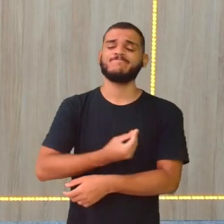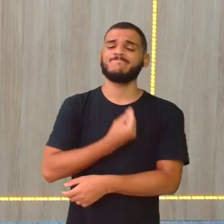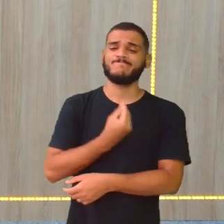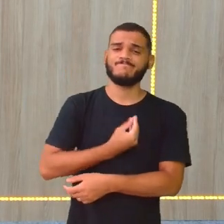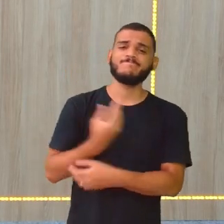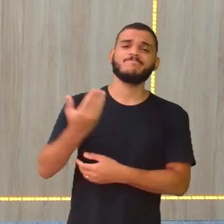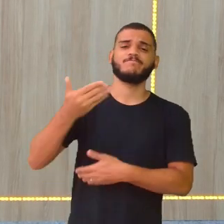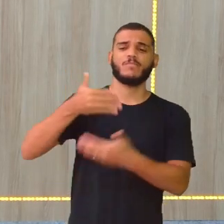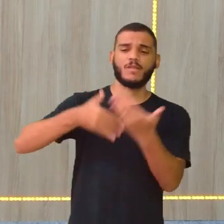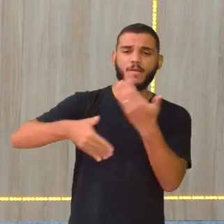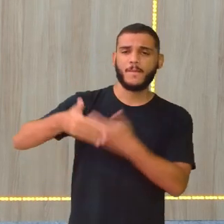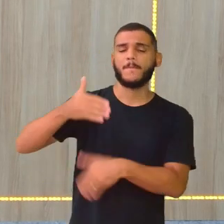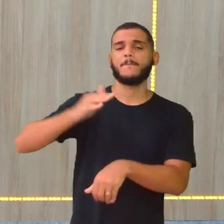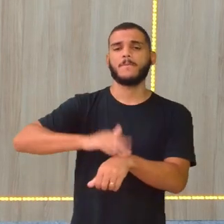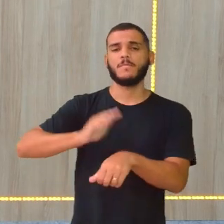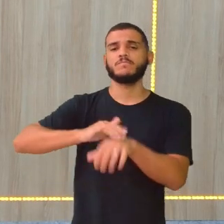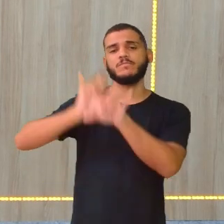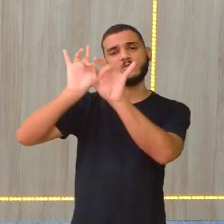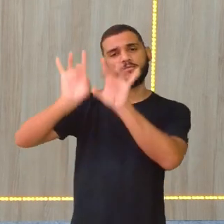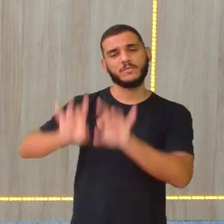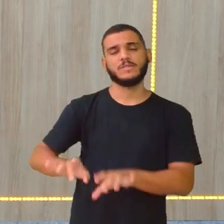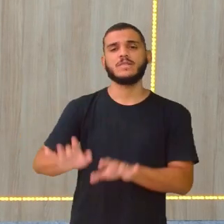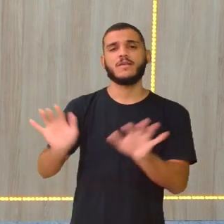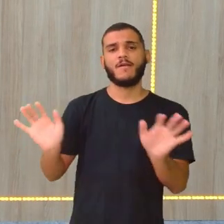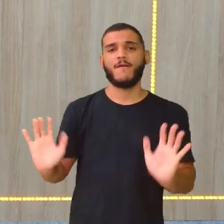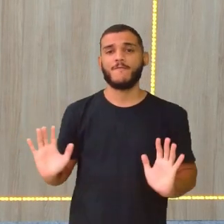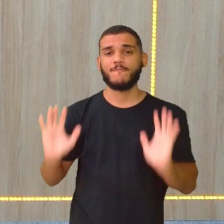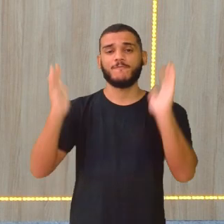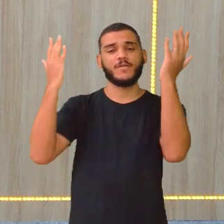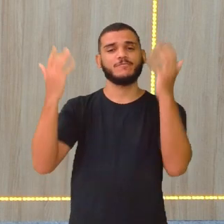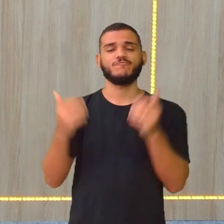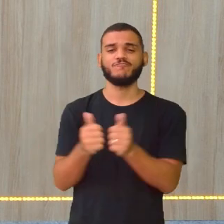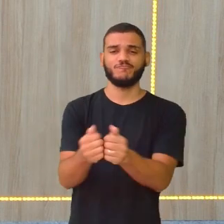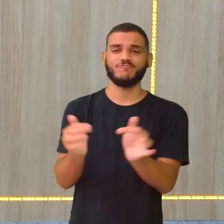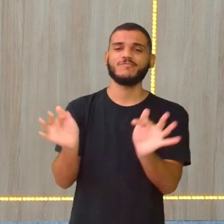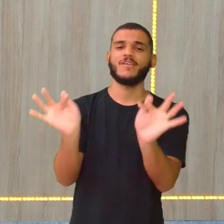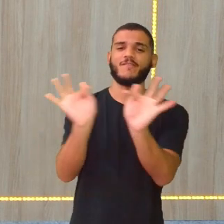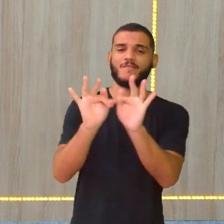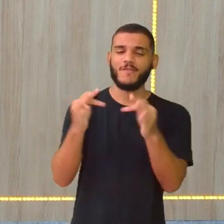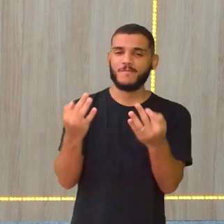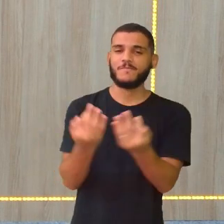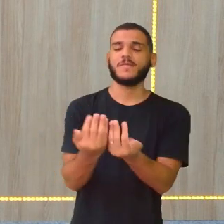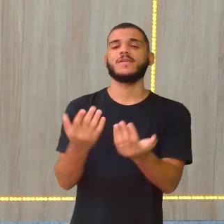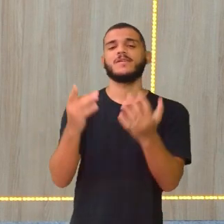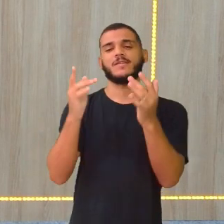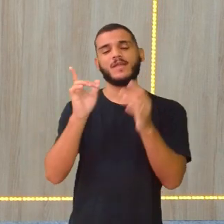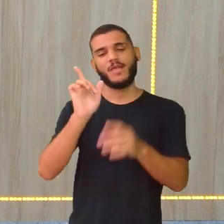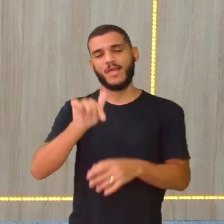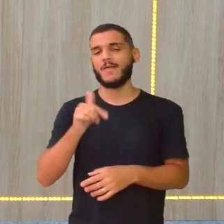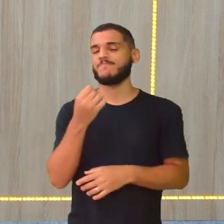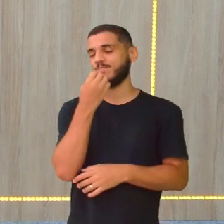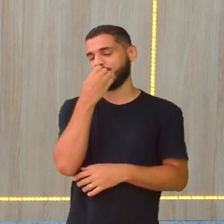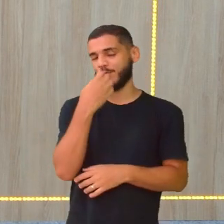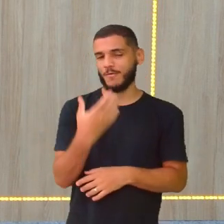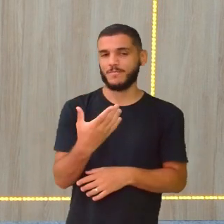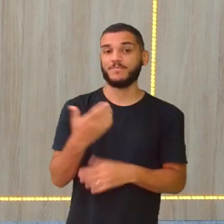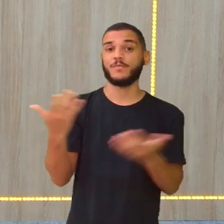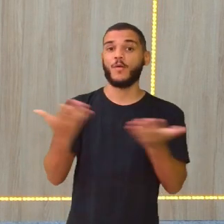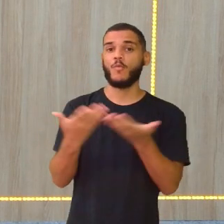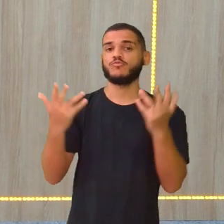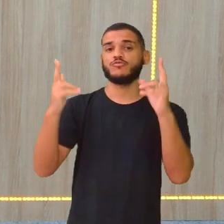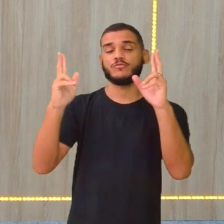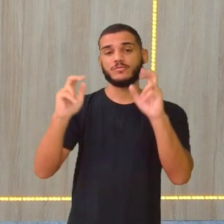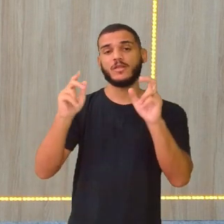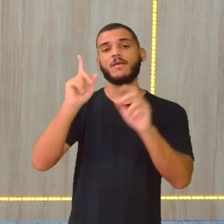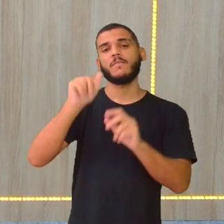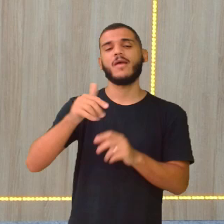de festa, não é? Com a sua família, com os seus amigos. A nossa aula de hoje tem como tema